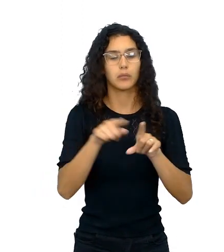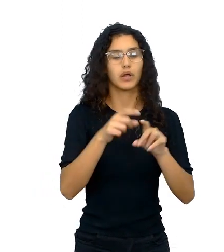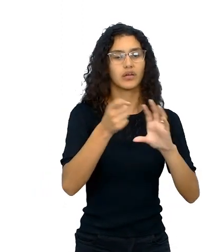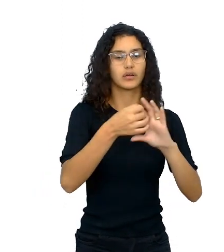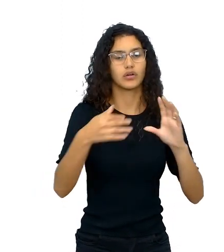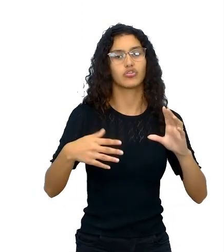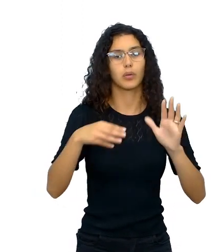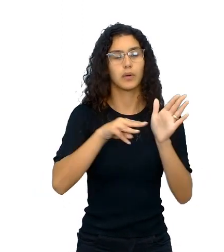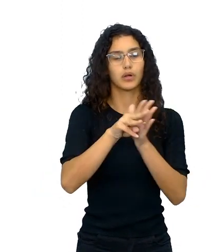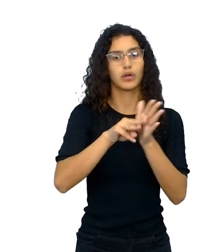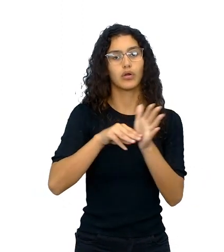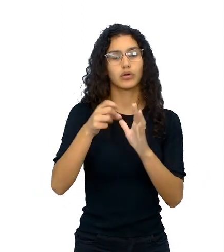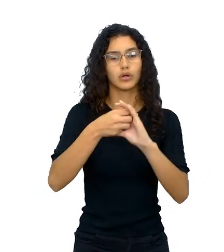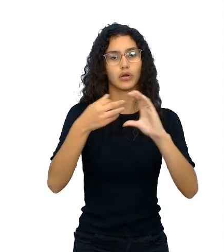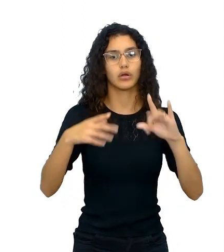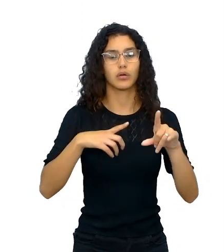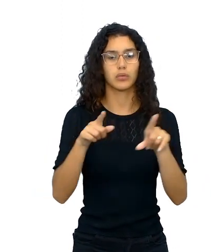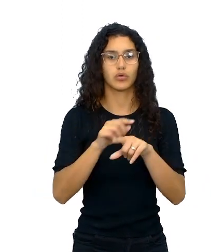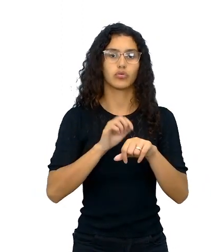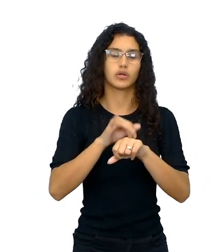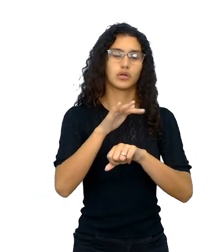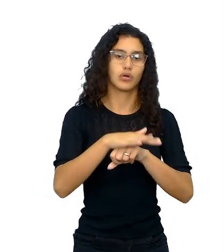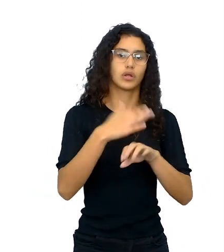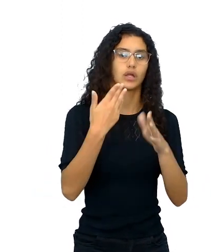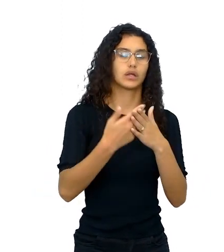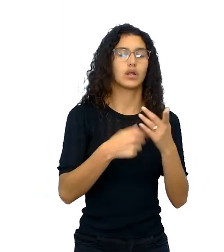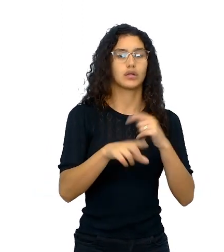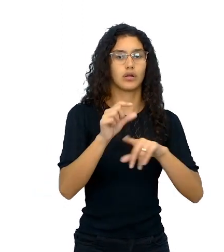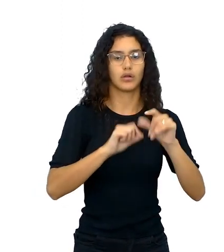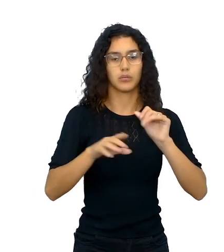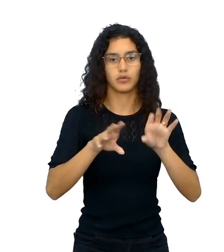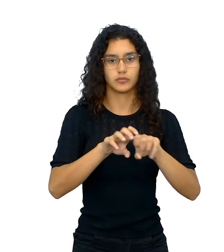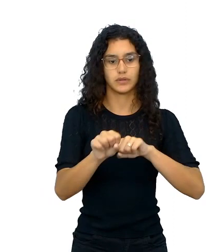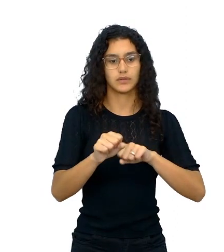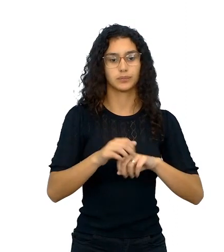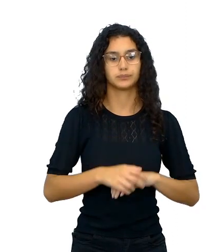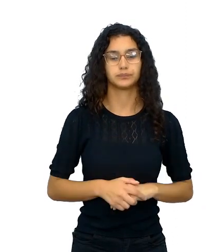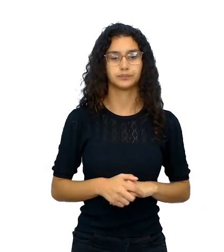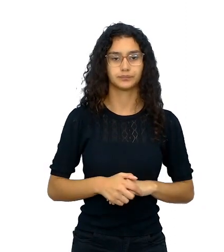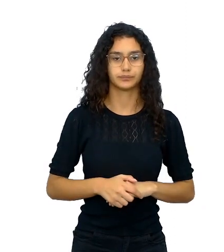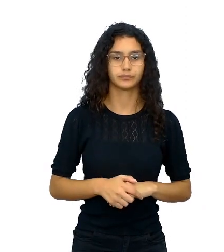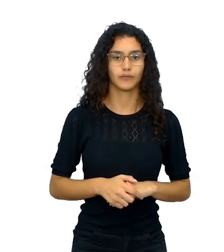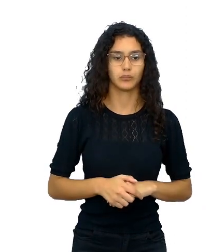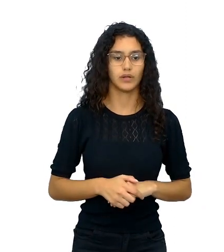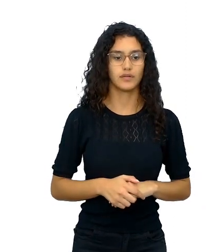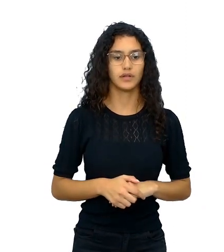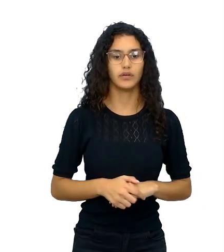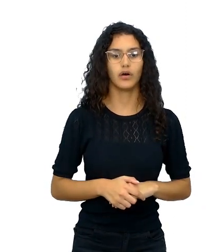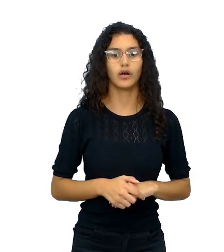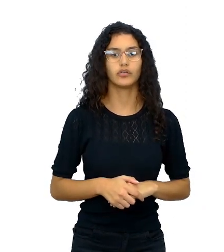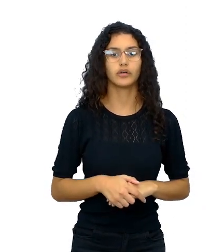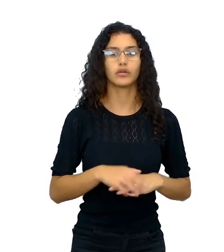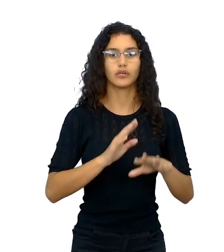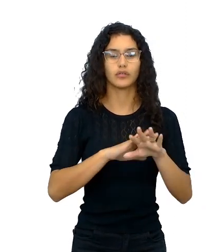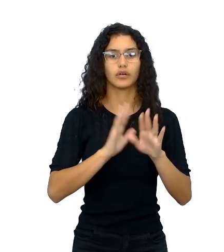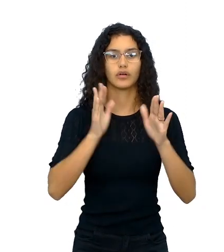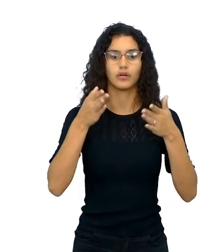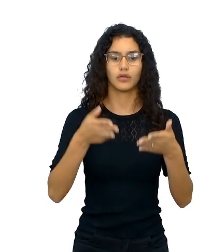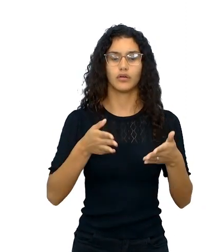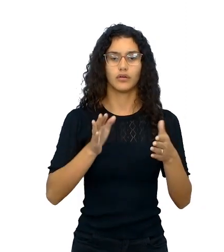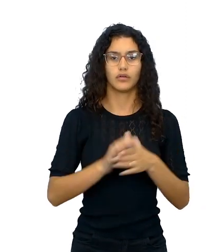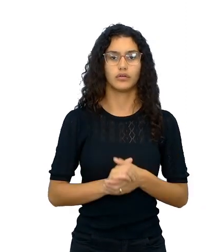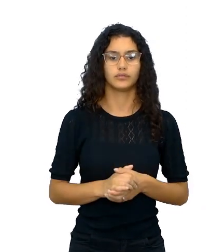teóricos, metodológicos e as sugestões de análises das aulas selecionadas para a formação ano-séries. O que nós vimos nesse encontro,